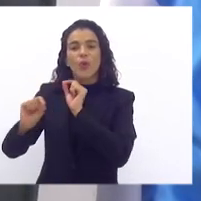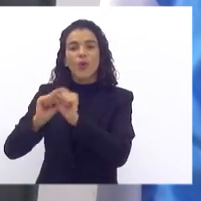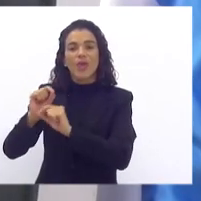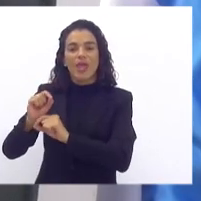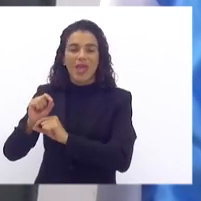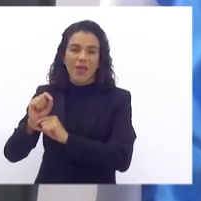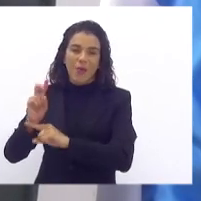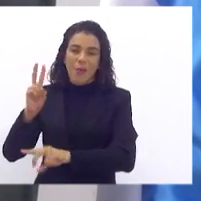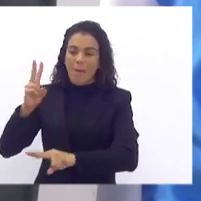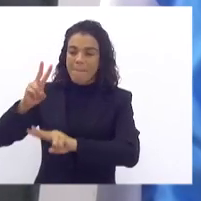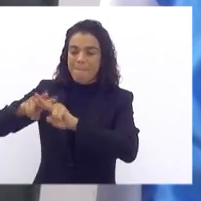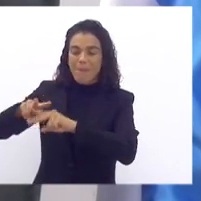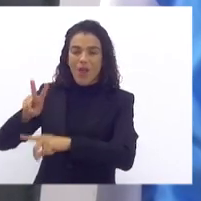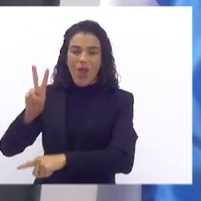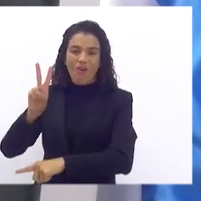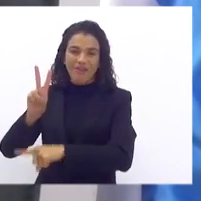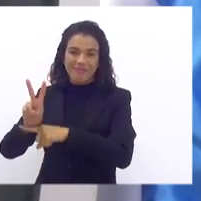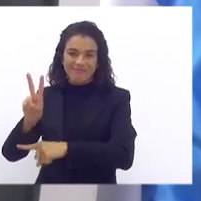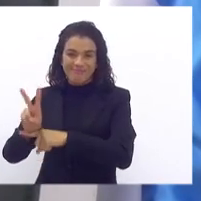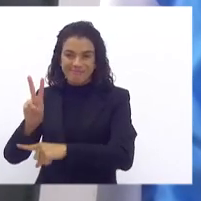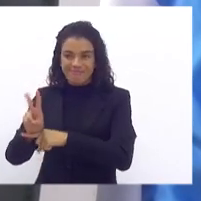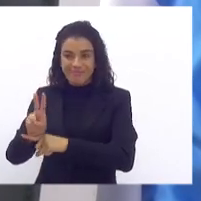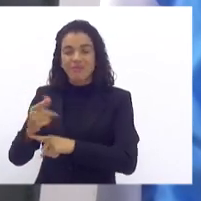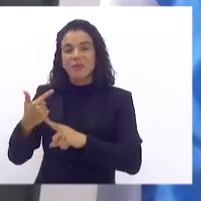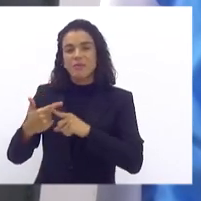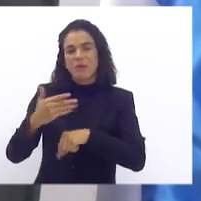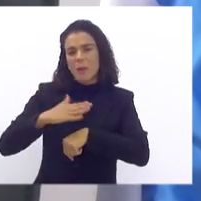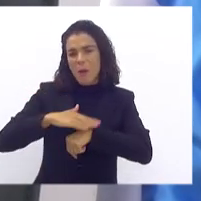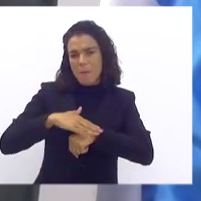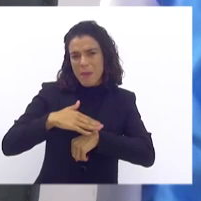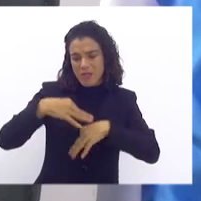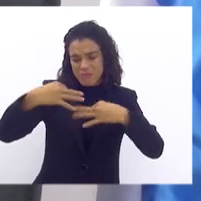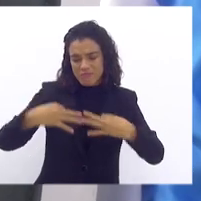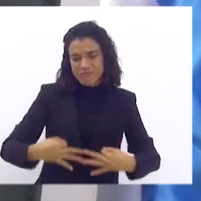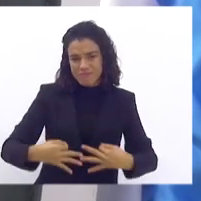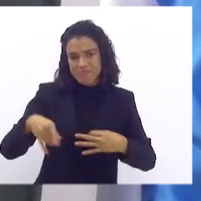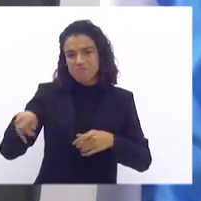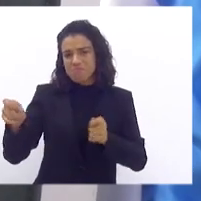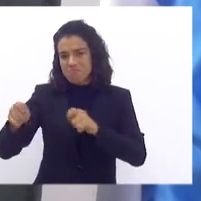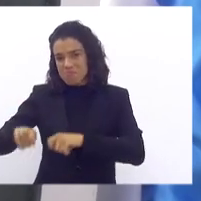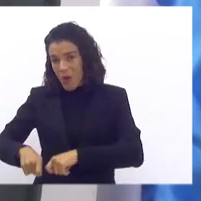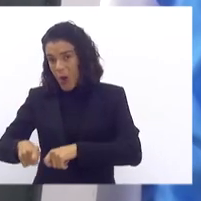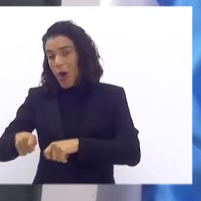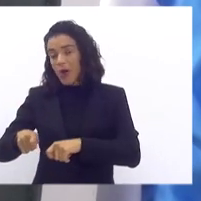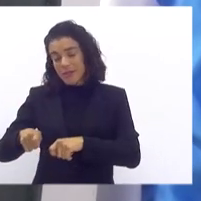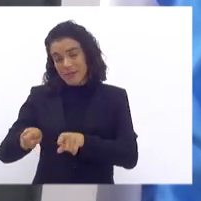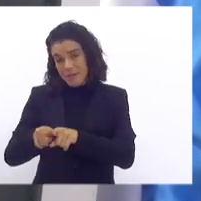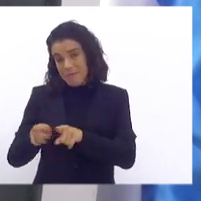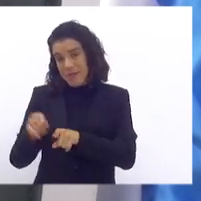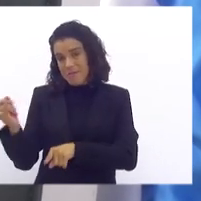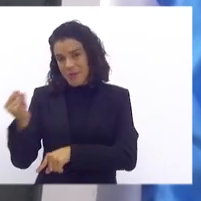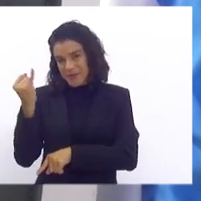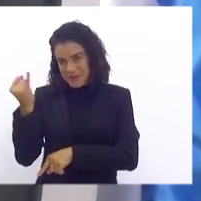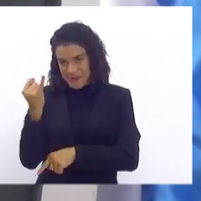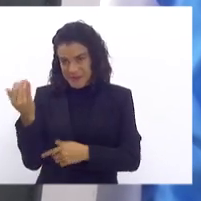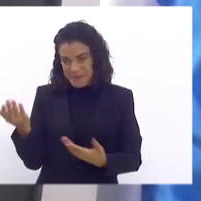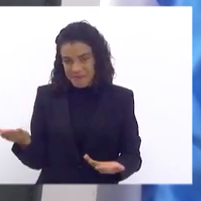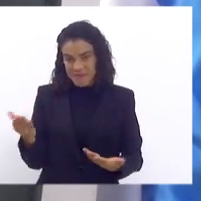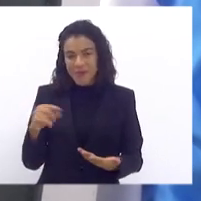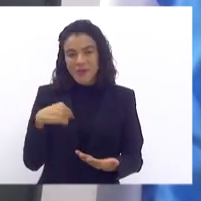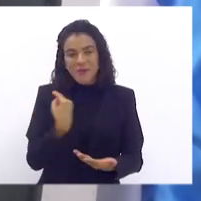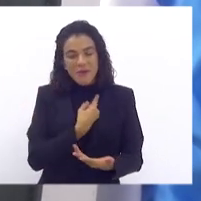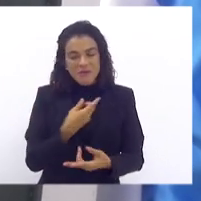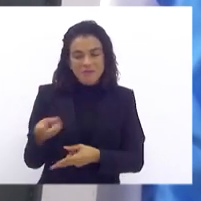custódia daquela prova, porque, uhum, em algum momento ela poderá ser e será importante, né? E o que a gente